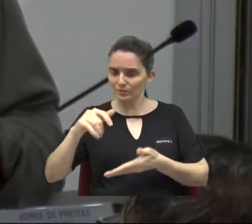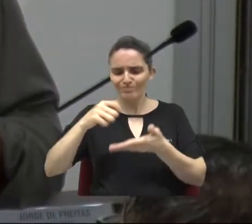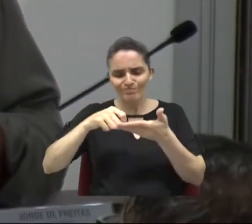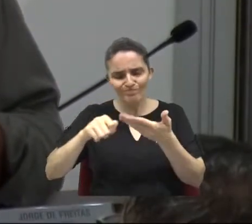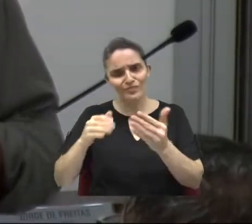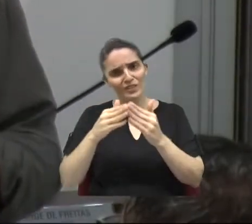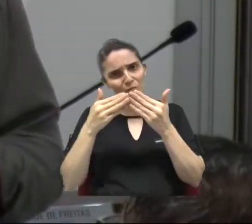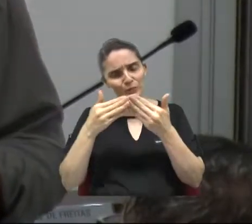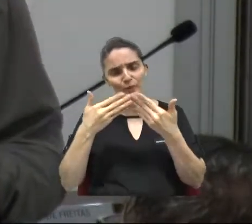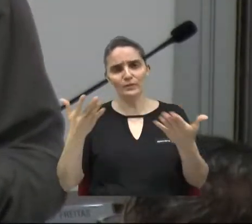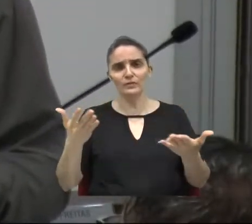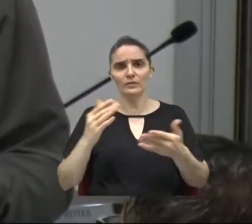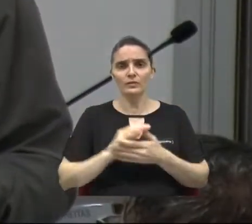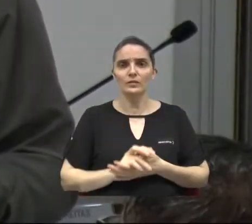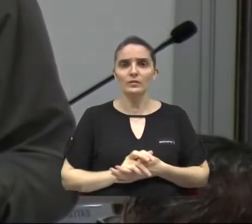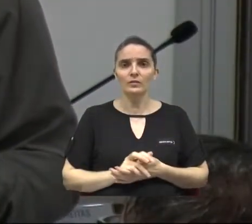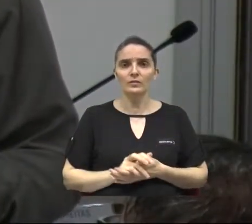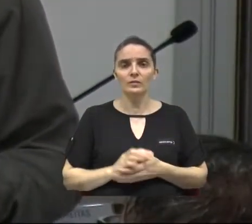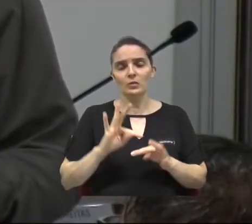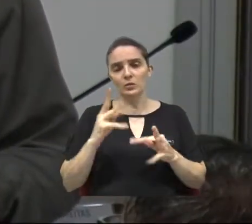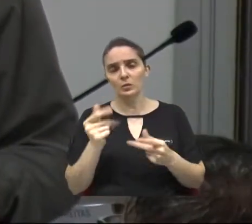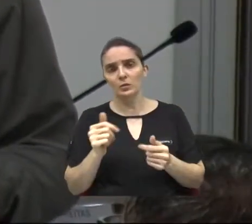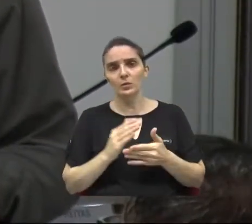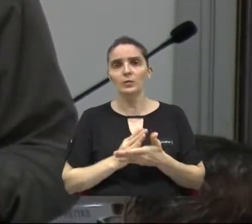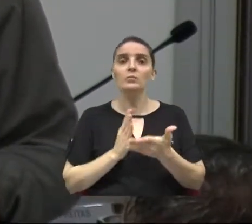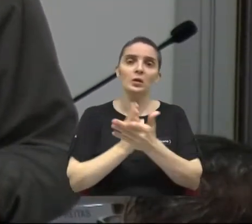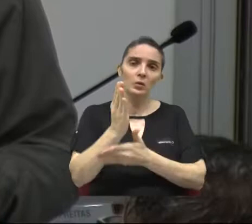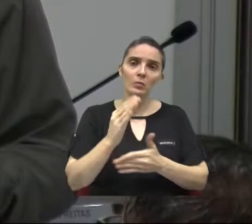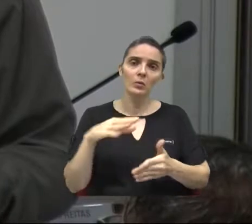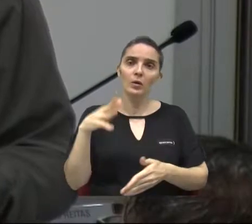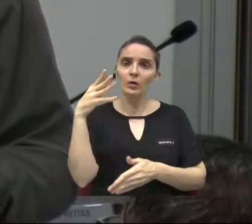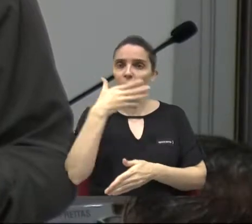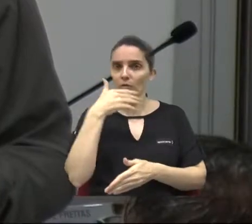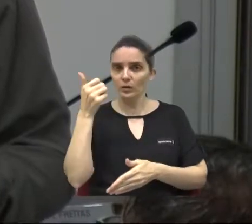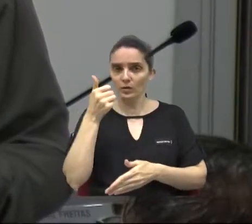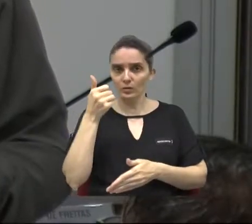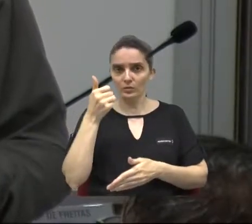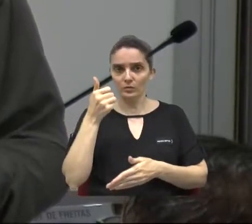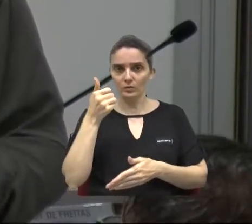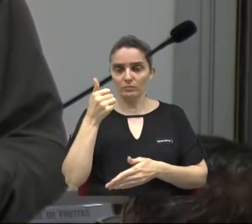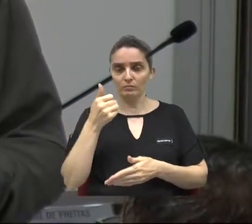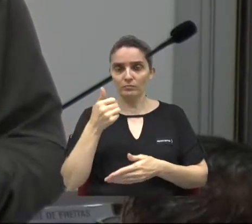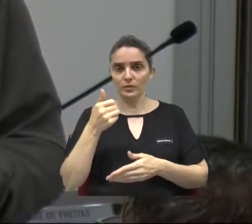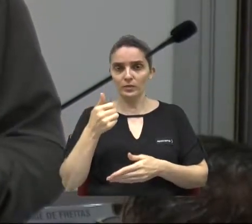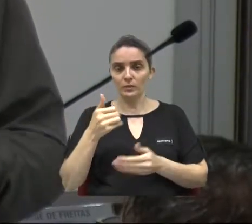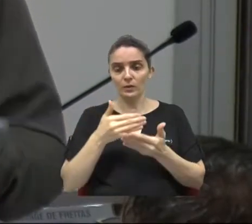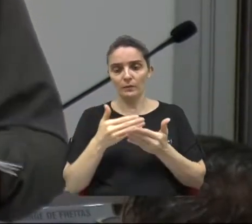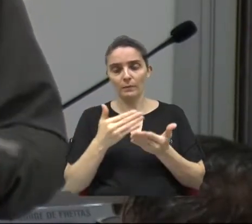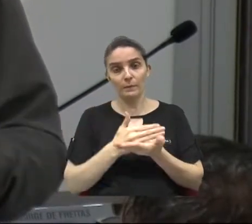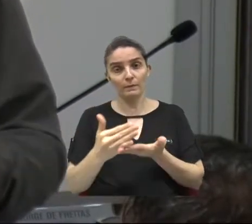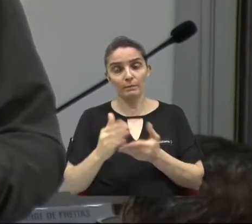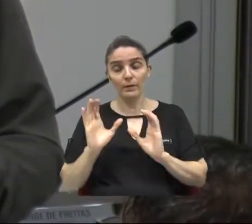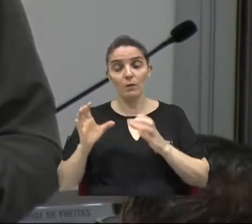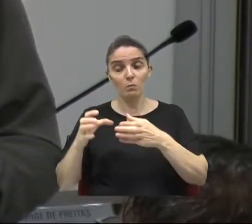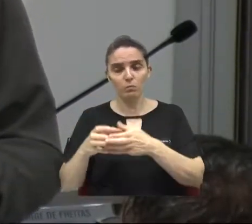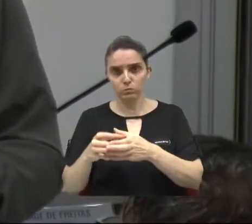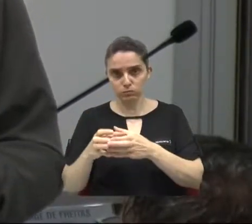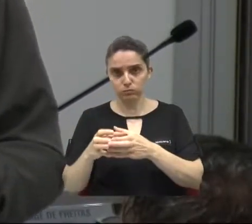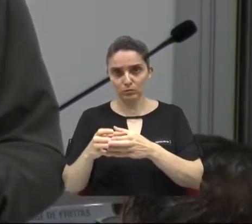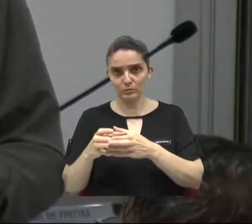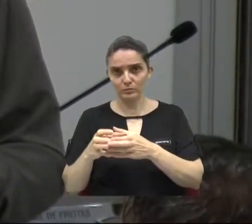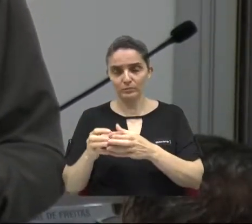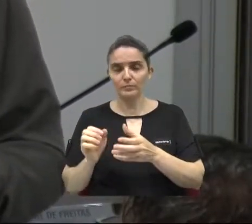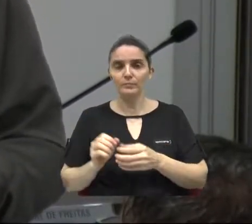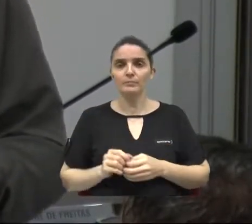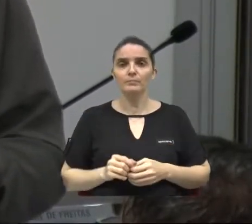Ou então, que aprovem logo mais o pedido de abertura de uma comissão de assuntos relevantes, para que a gente possa apurar